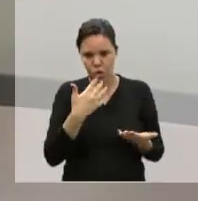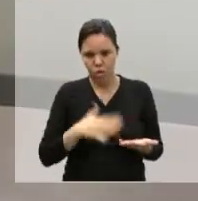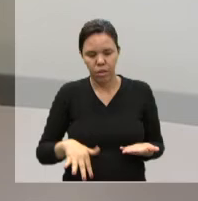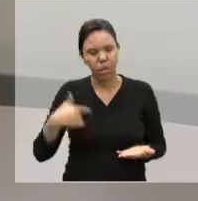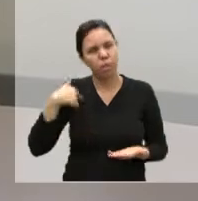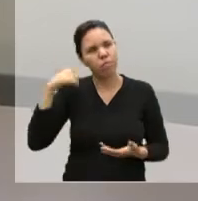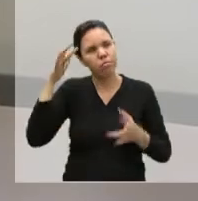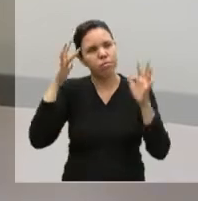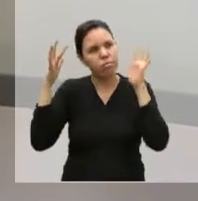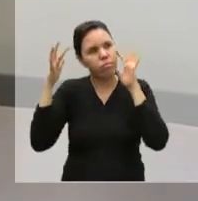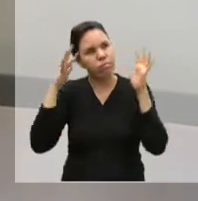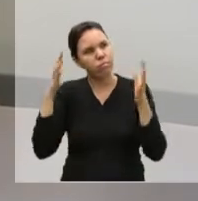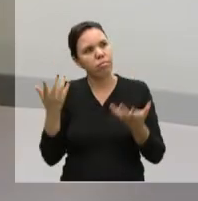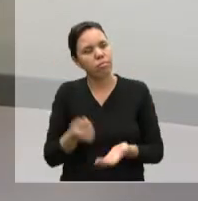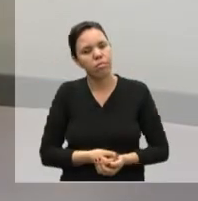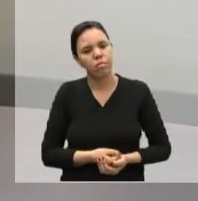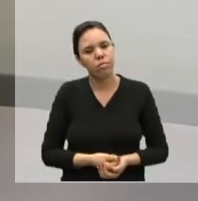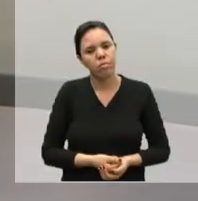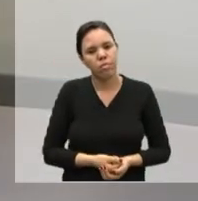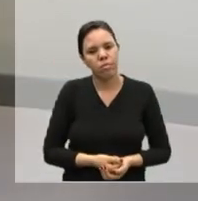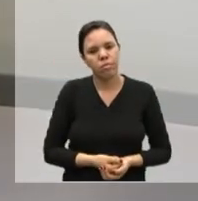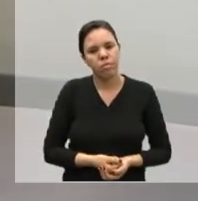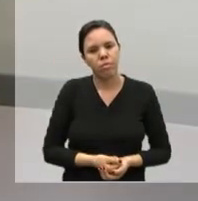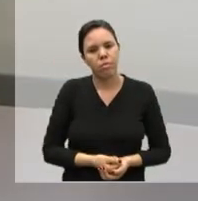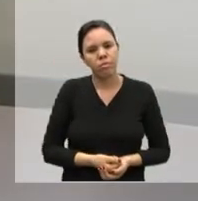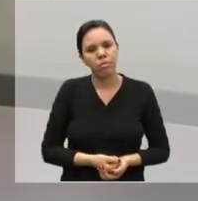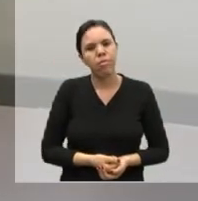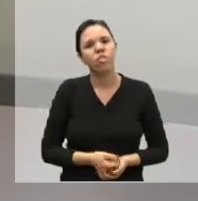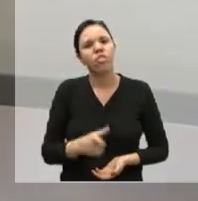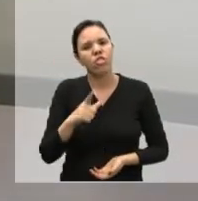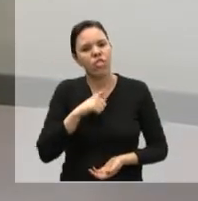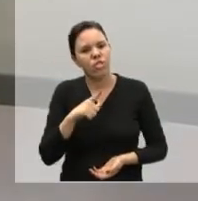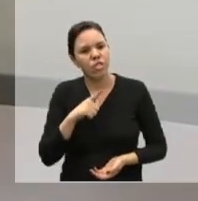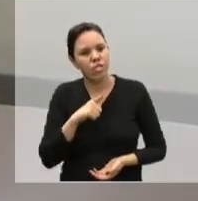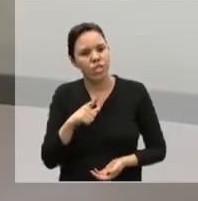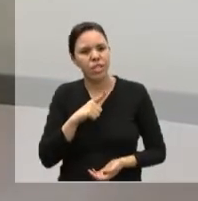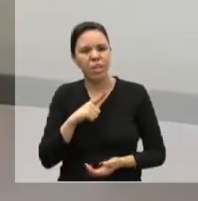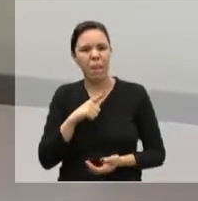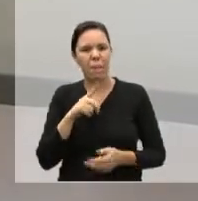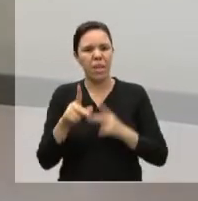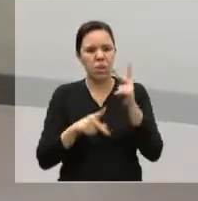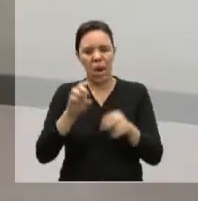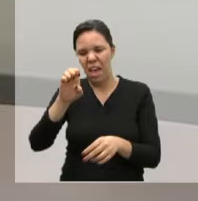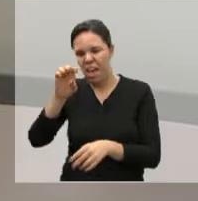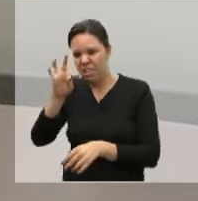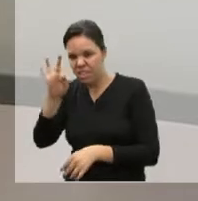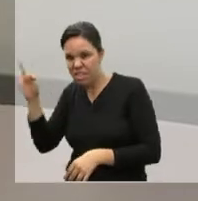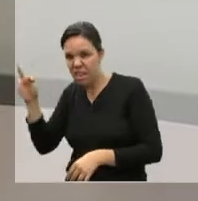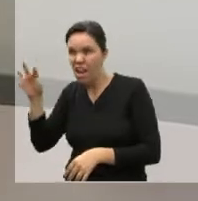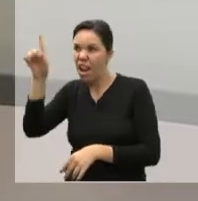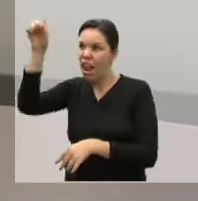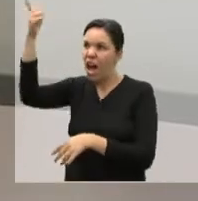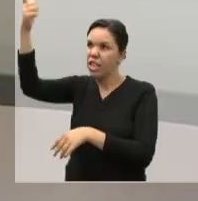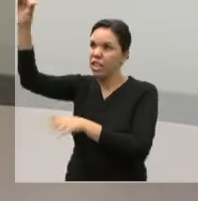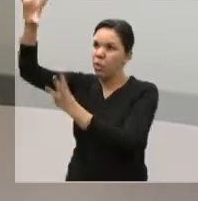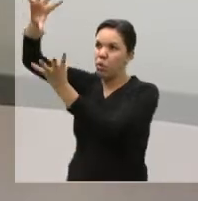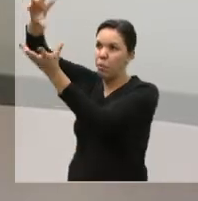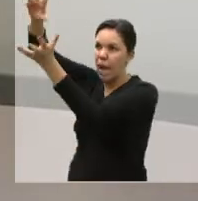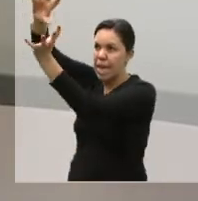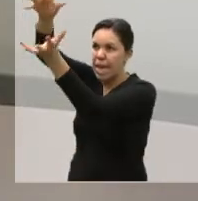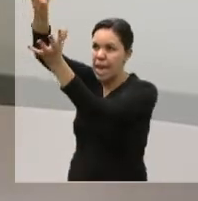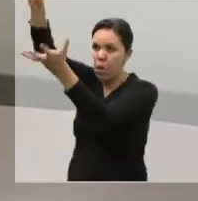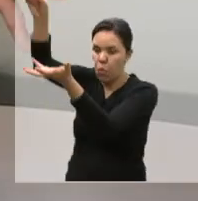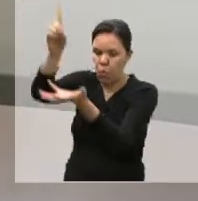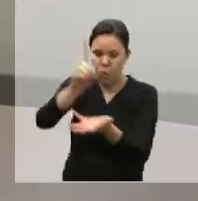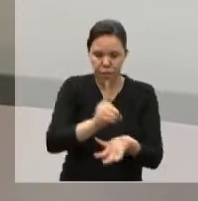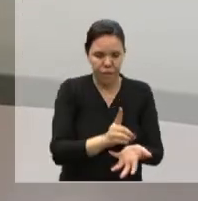Eu dizia que tinha marcianos e eles vão pra Terra. Eu pensava em muita coisa assim